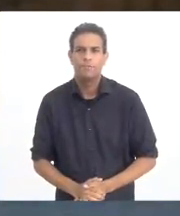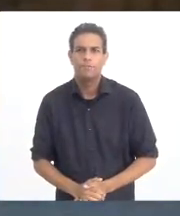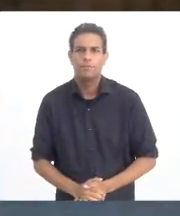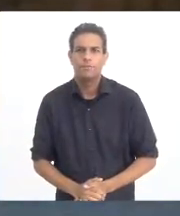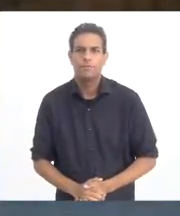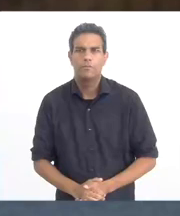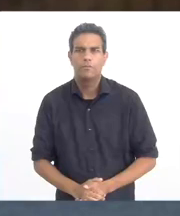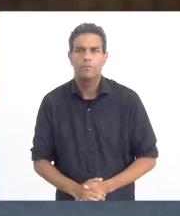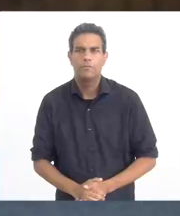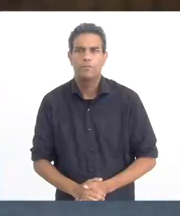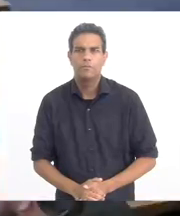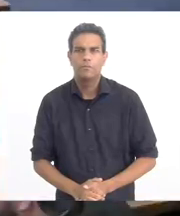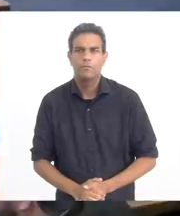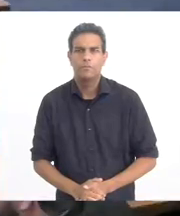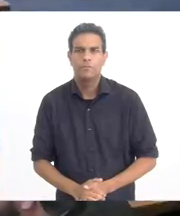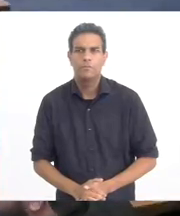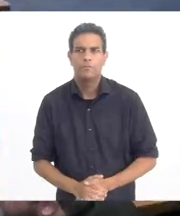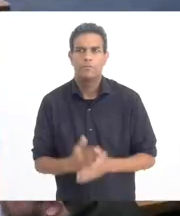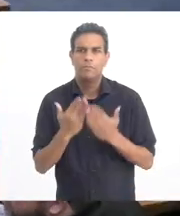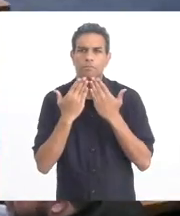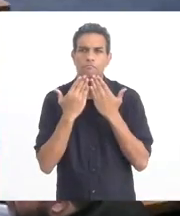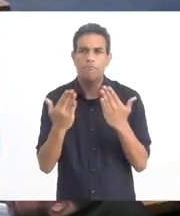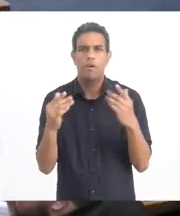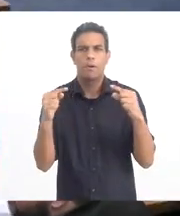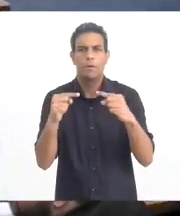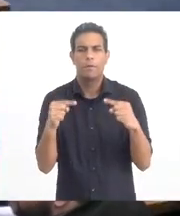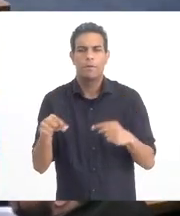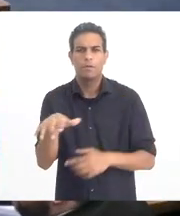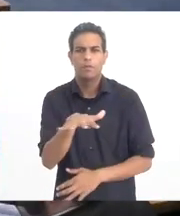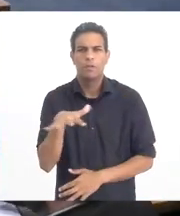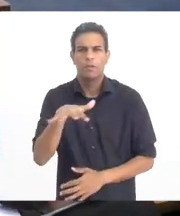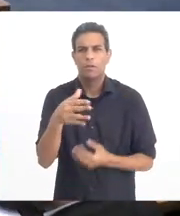Chamar o senhor Rodrigues, presidente da Fundação Galeria de Heróis.